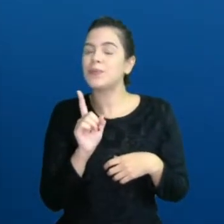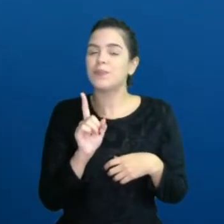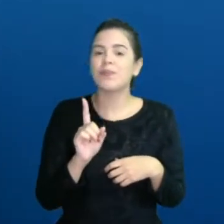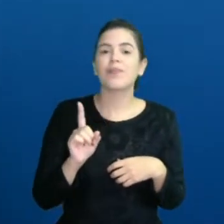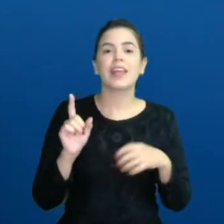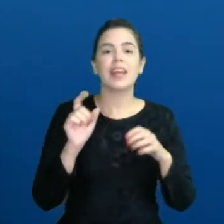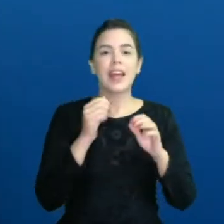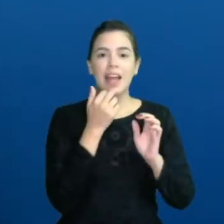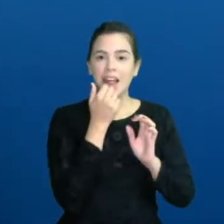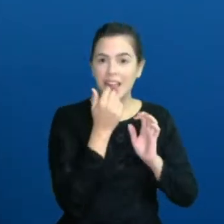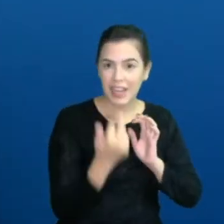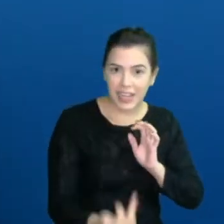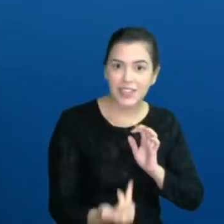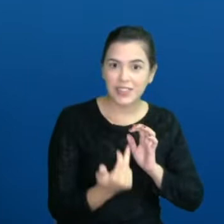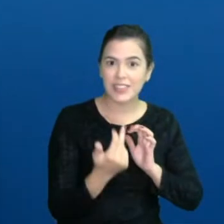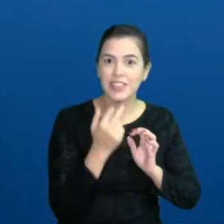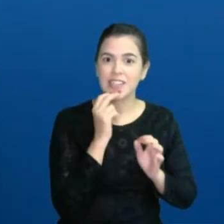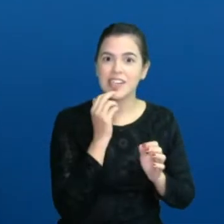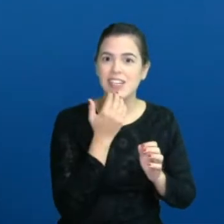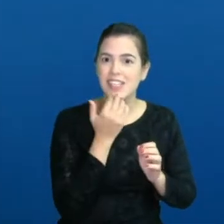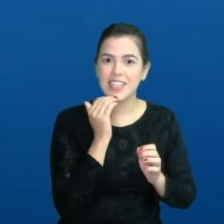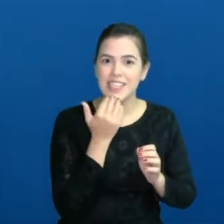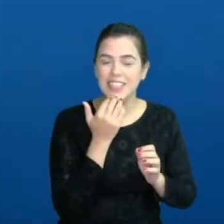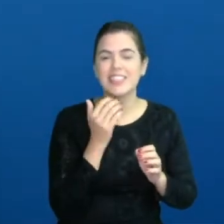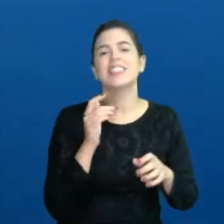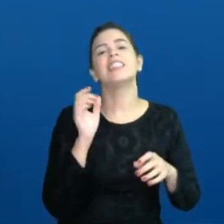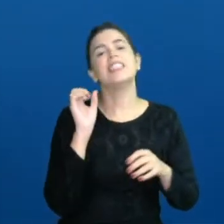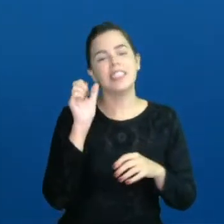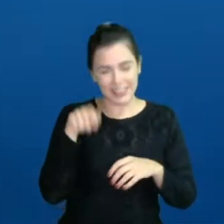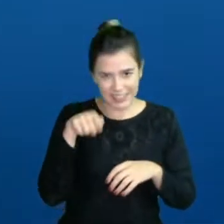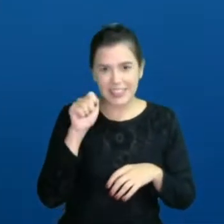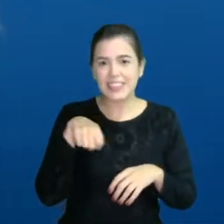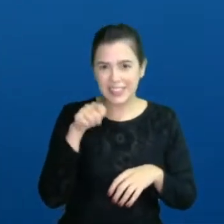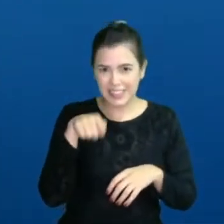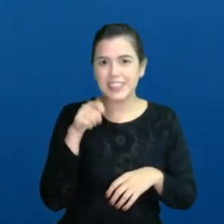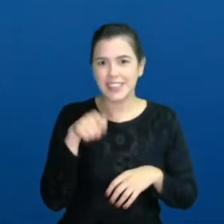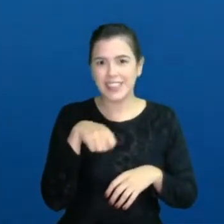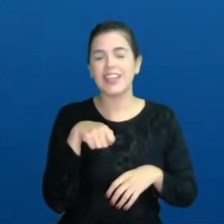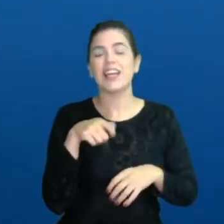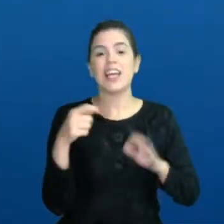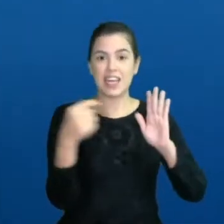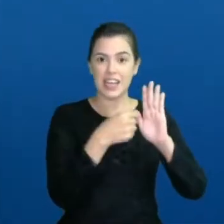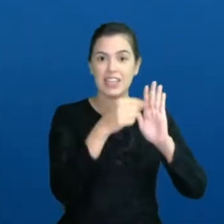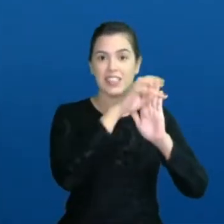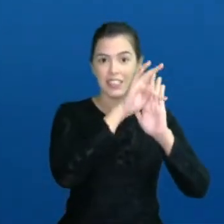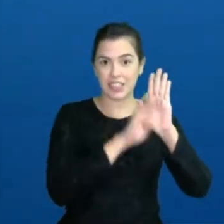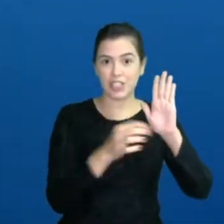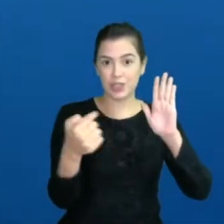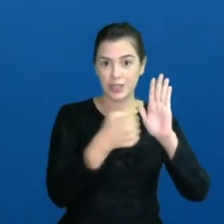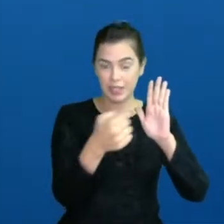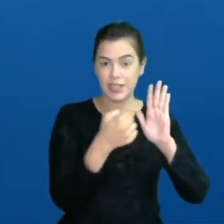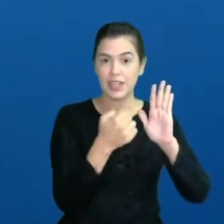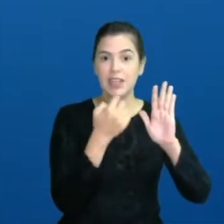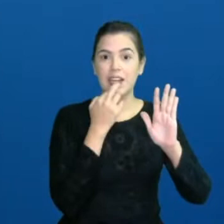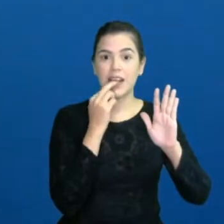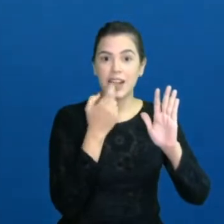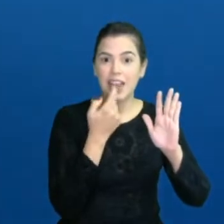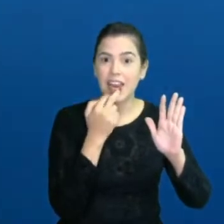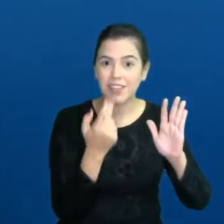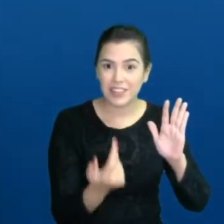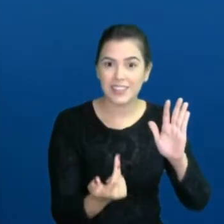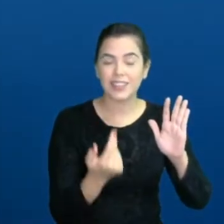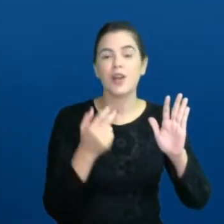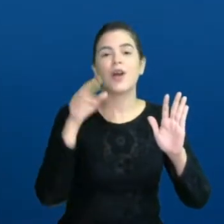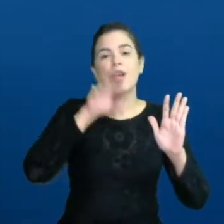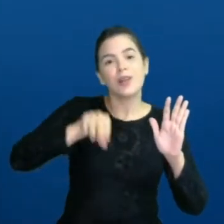É um trava-línguas? Sim, isso mesmo. Esse texto aqui, ele é um trava-línguas. Por